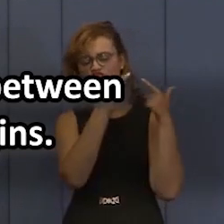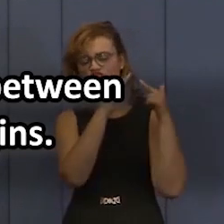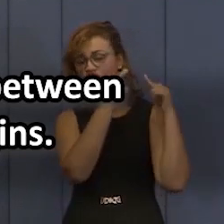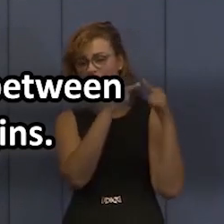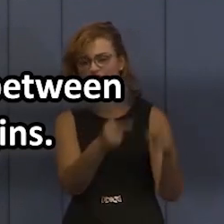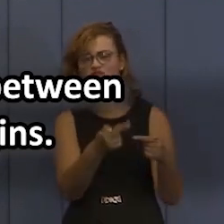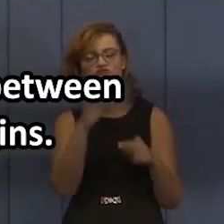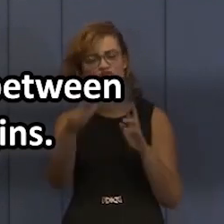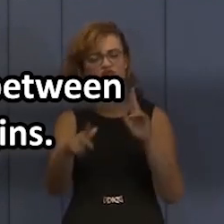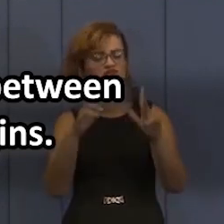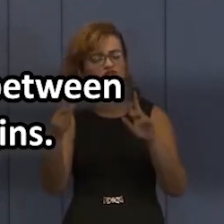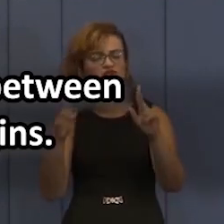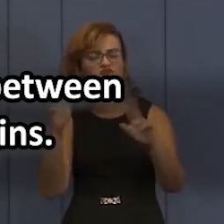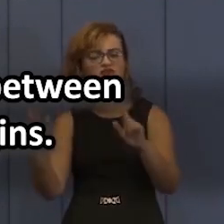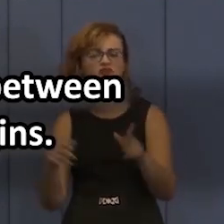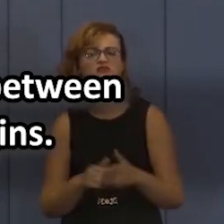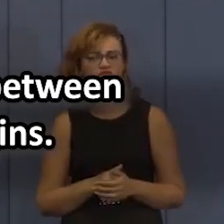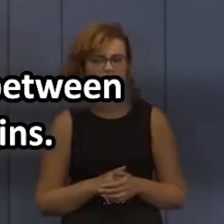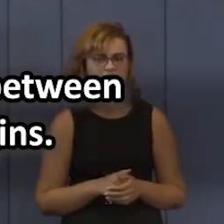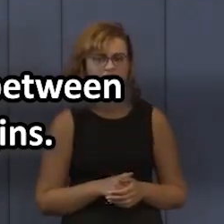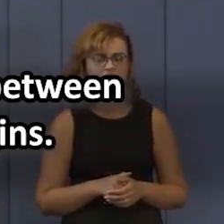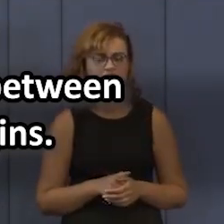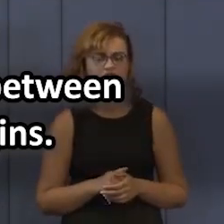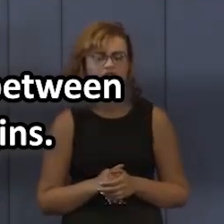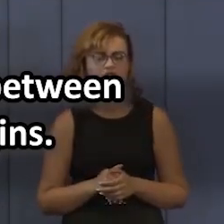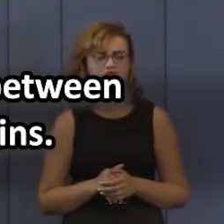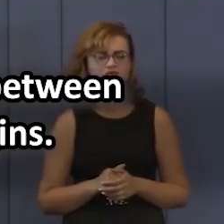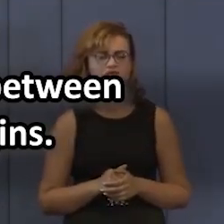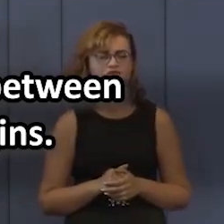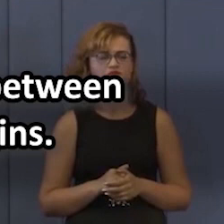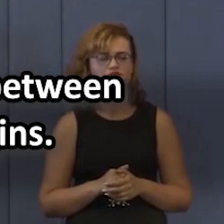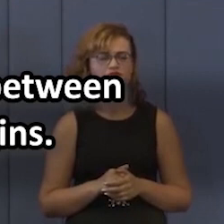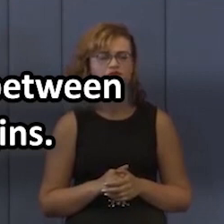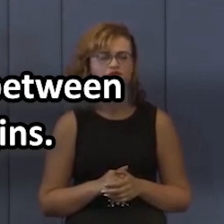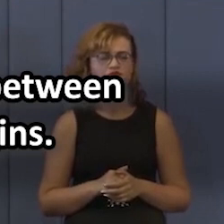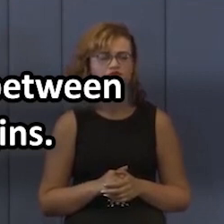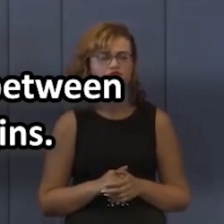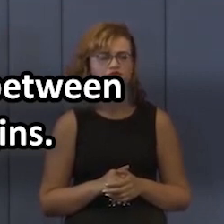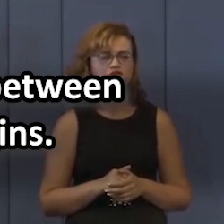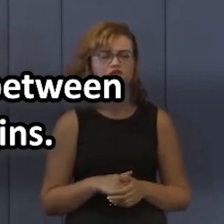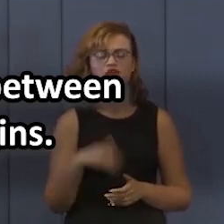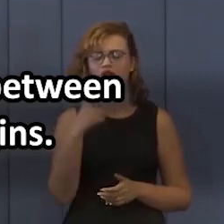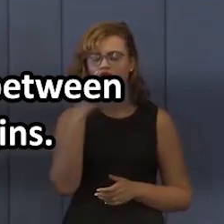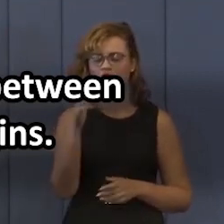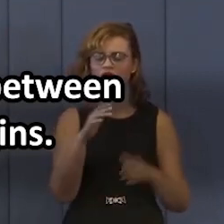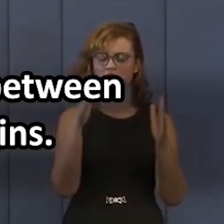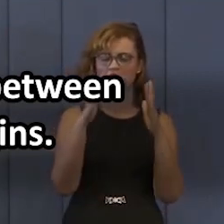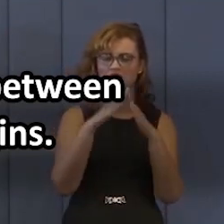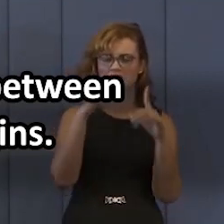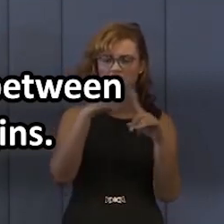clãs diferentes, né, linhagens de família de origens diversas,